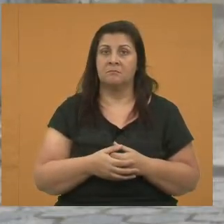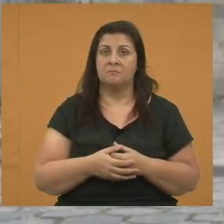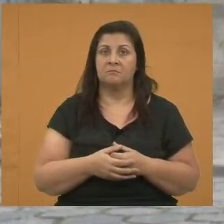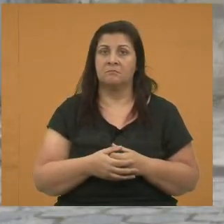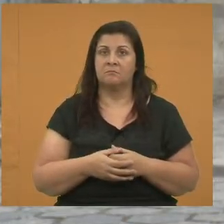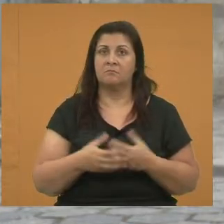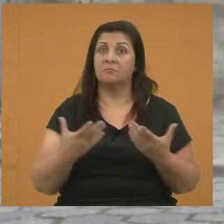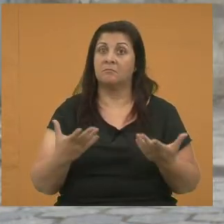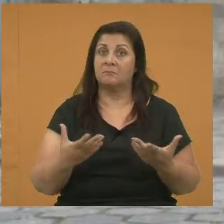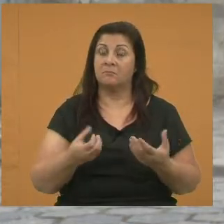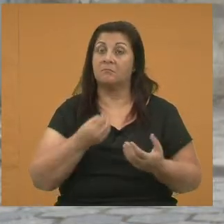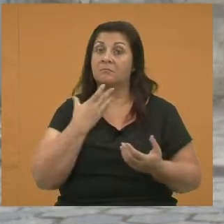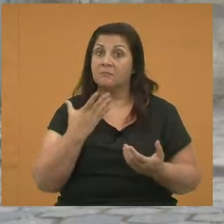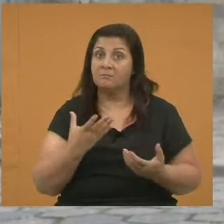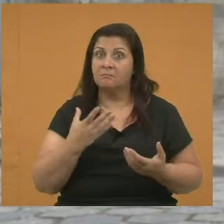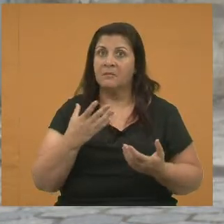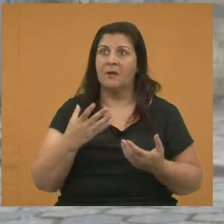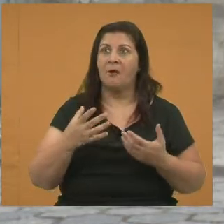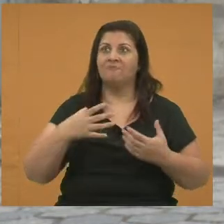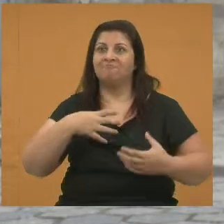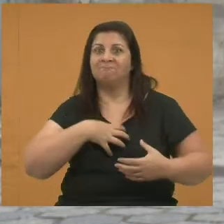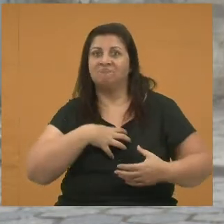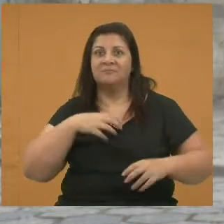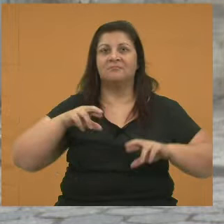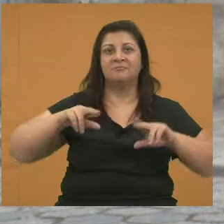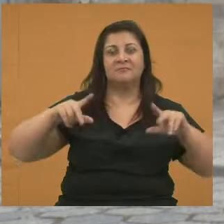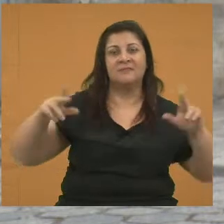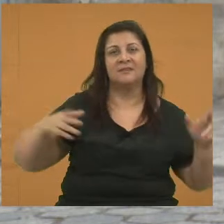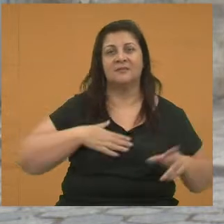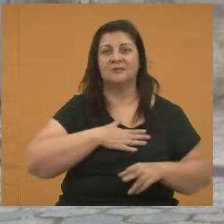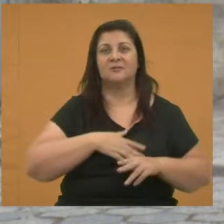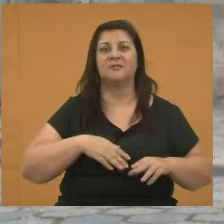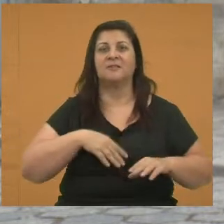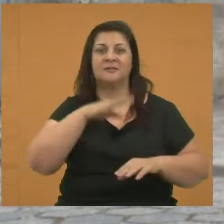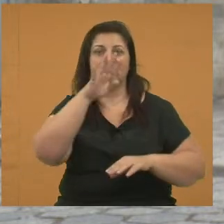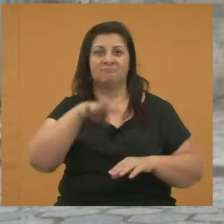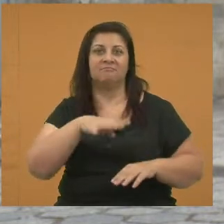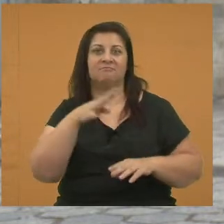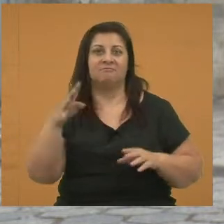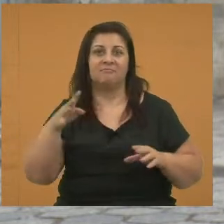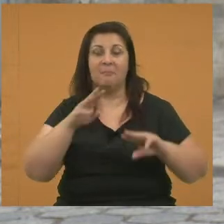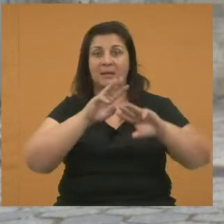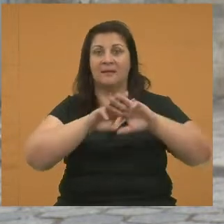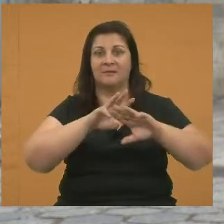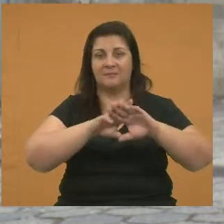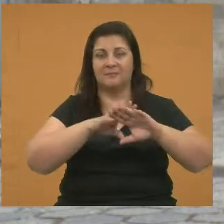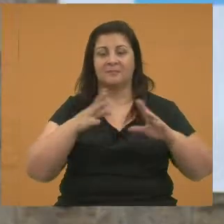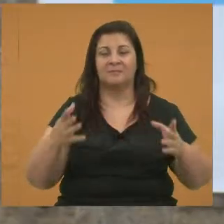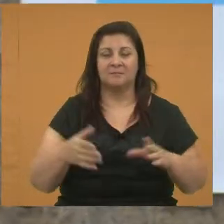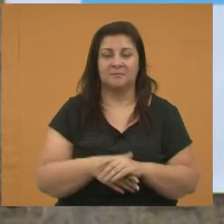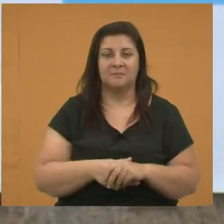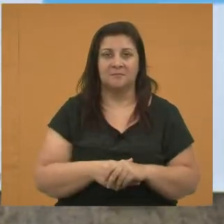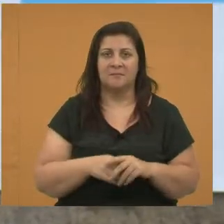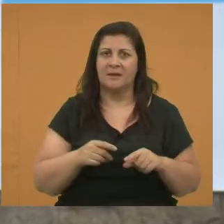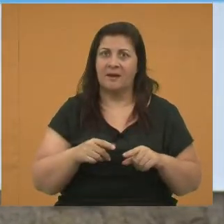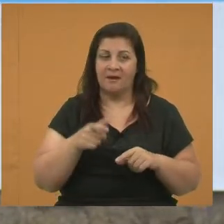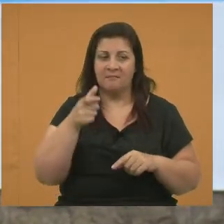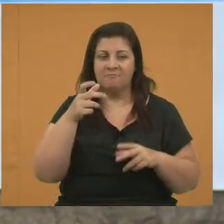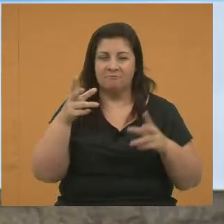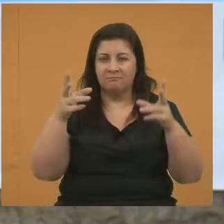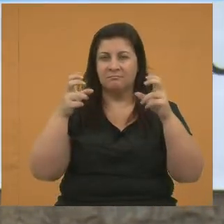legal da gente entender e gostar da matemática. Mas eu também vejo comprometimento além da